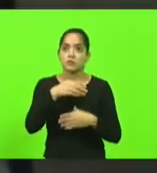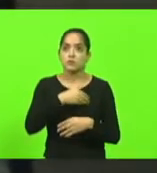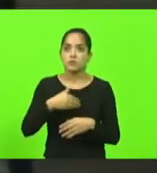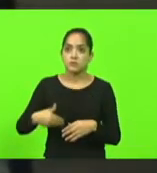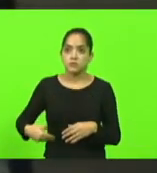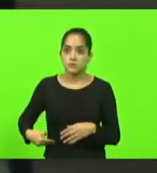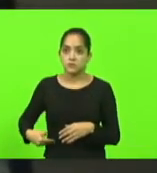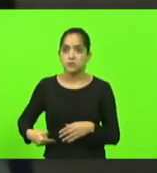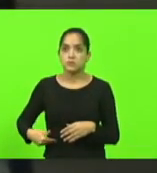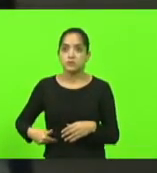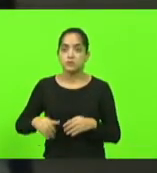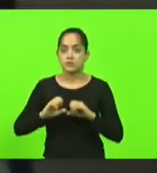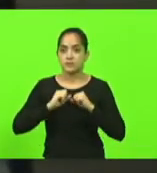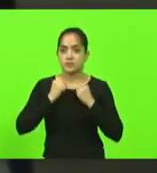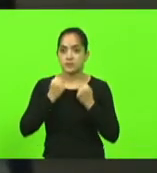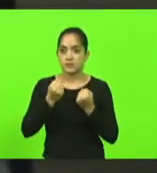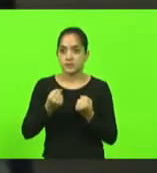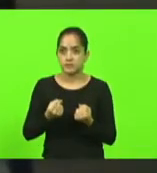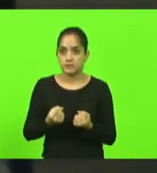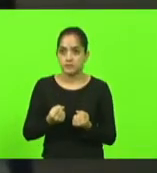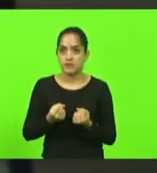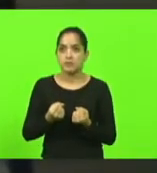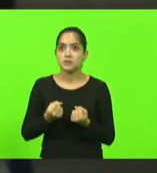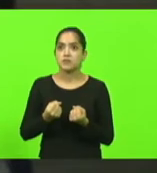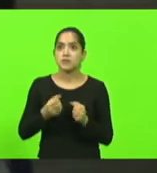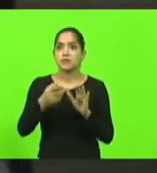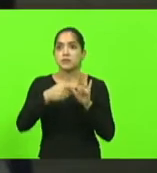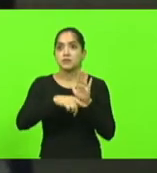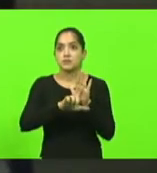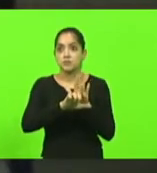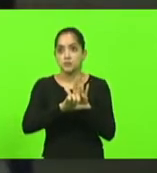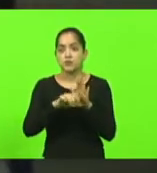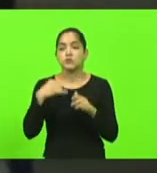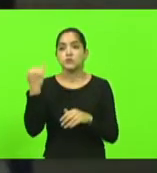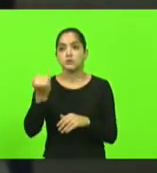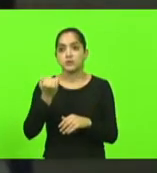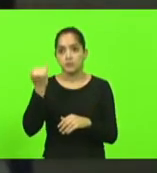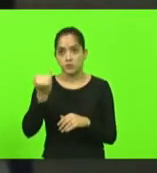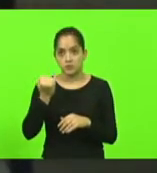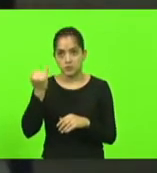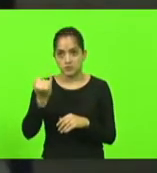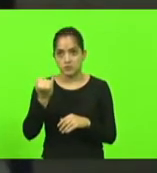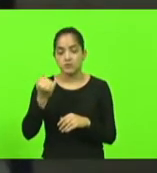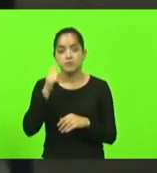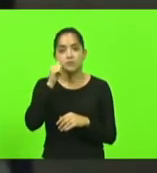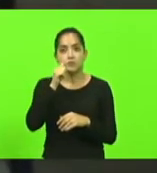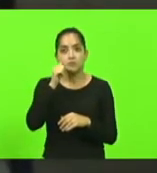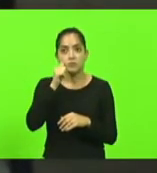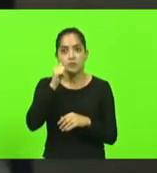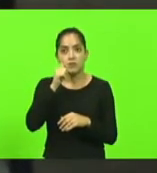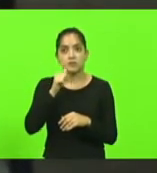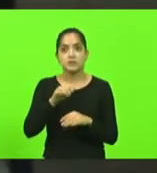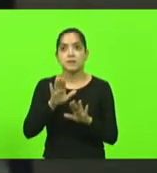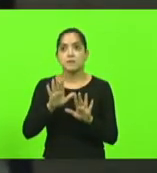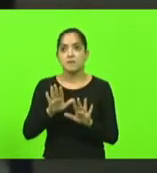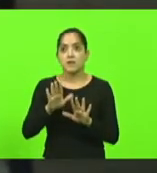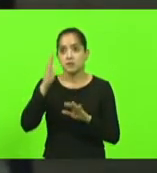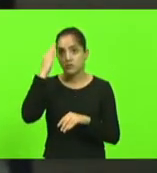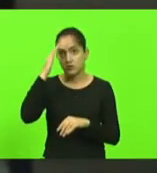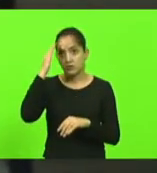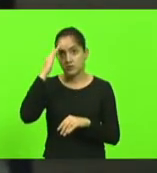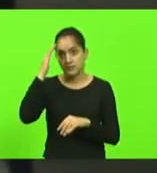a nossa defesa aí com relação a esse projeto de lei, então, que é importante também para as mulheres de Santa Catarina, mas entendemos